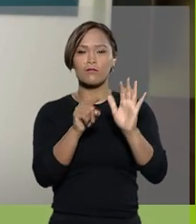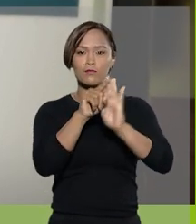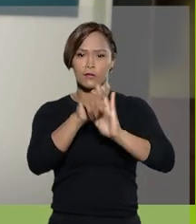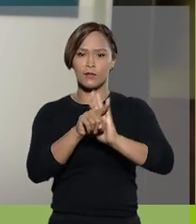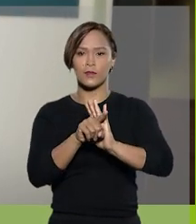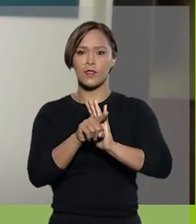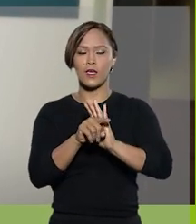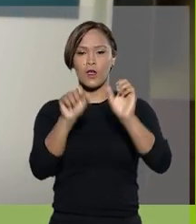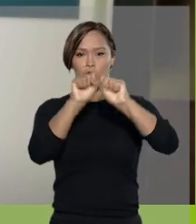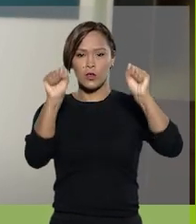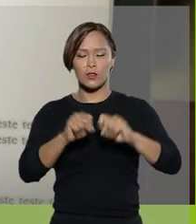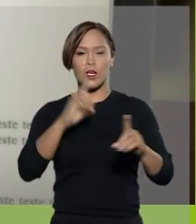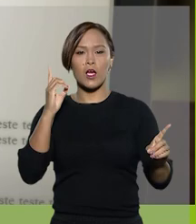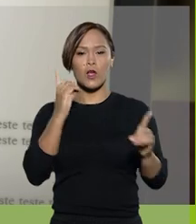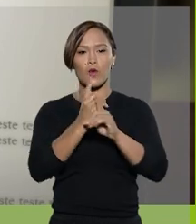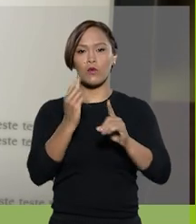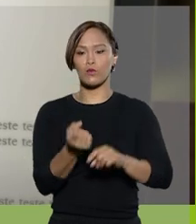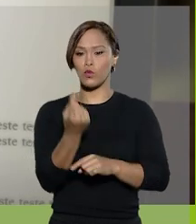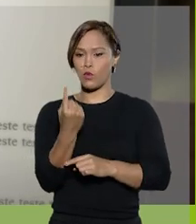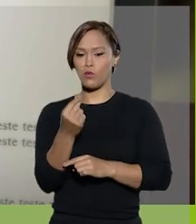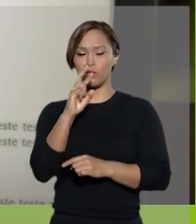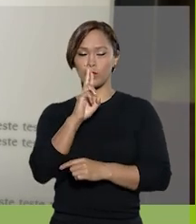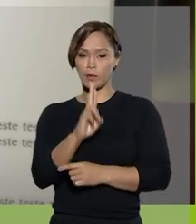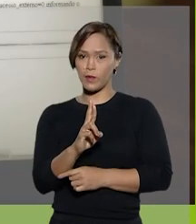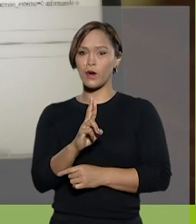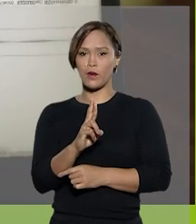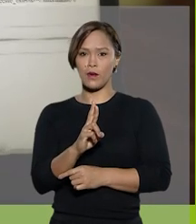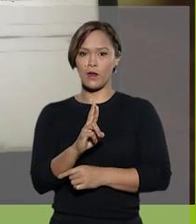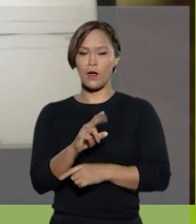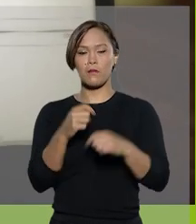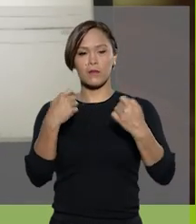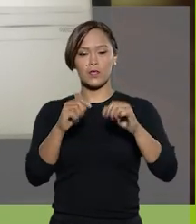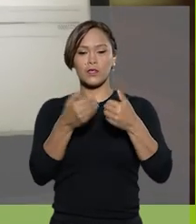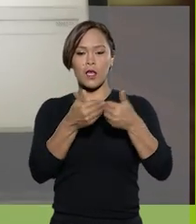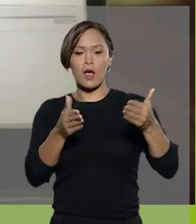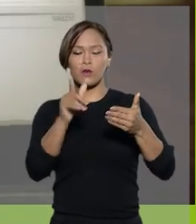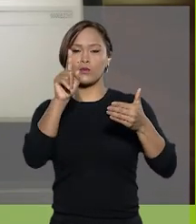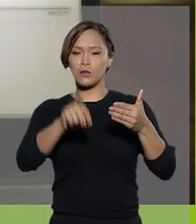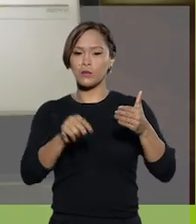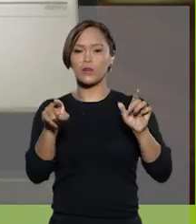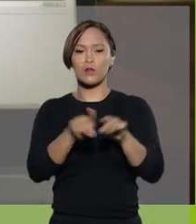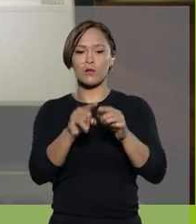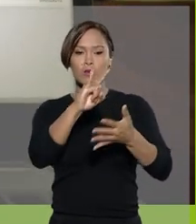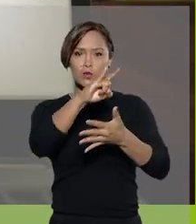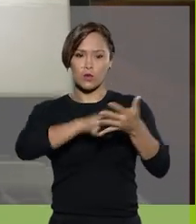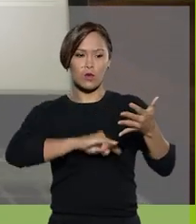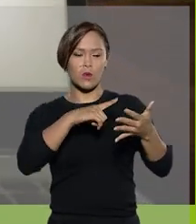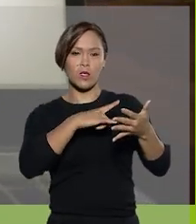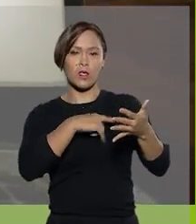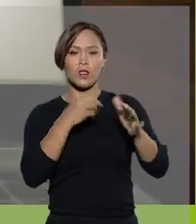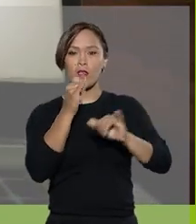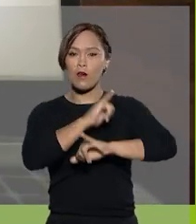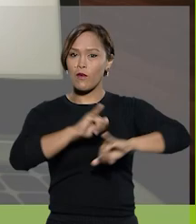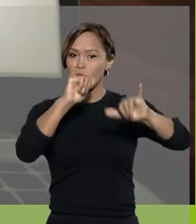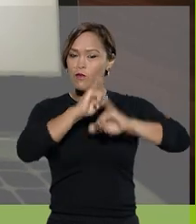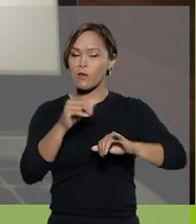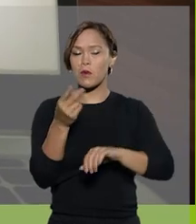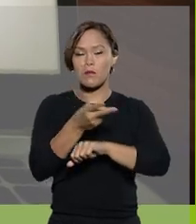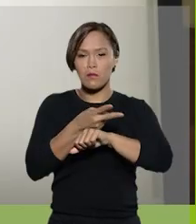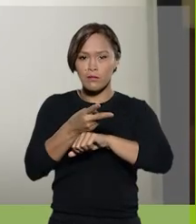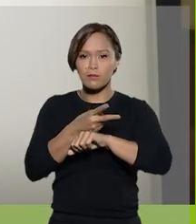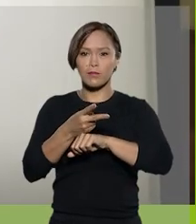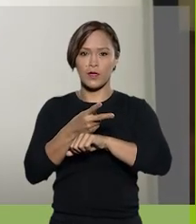pesquisa, se o sistema localizar somente um resultado, será aberto automaticamente o documento que contém a informação